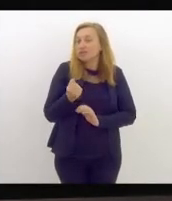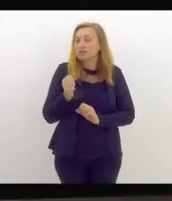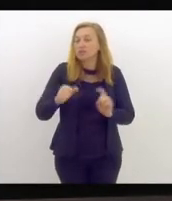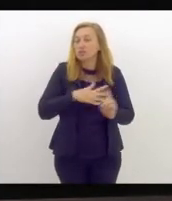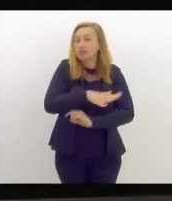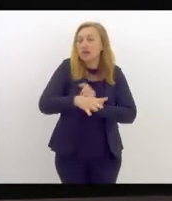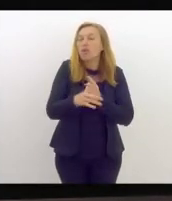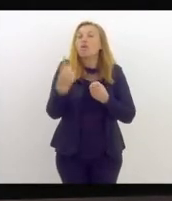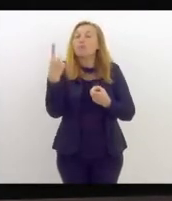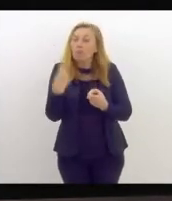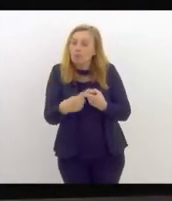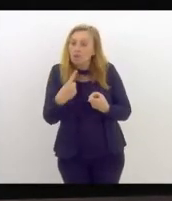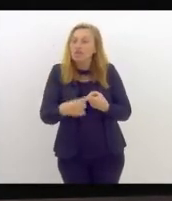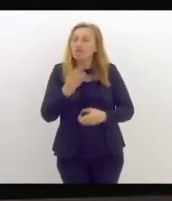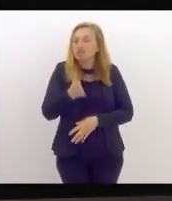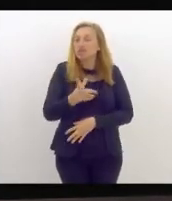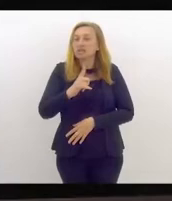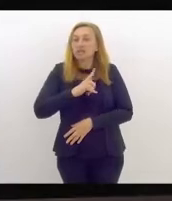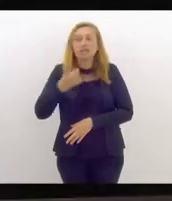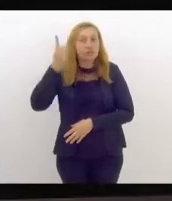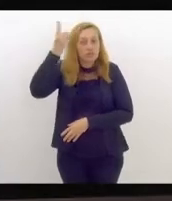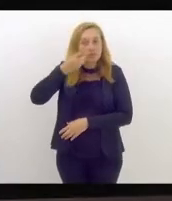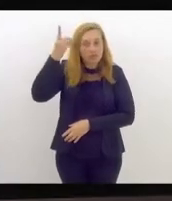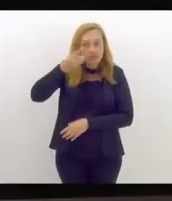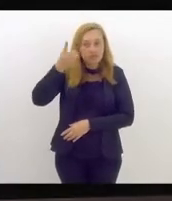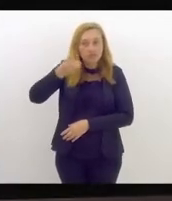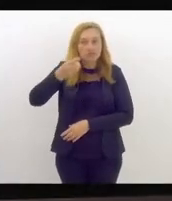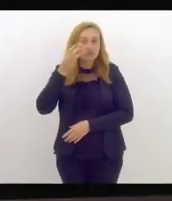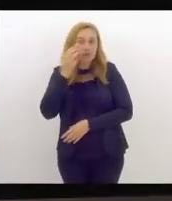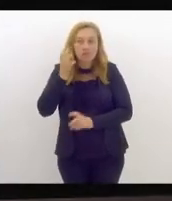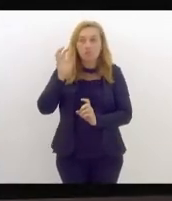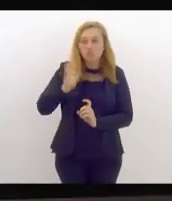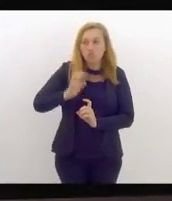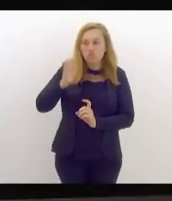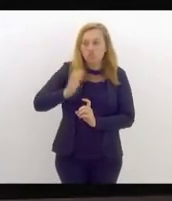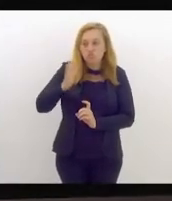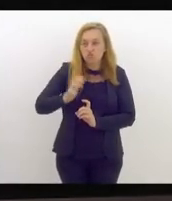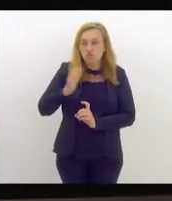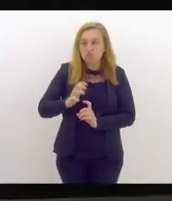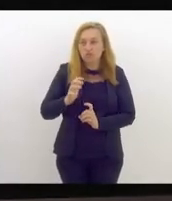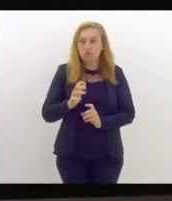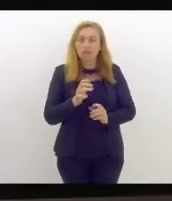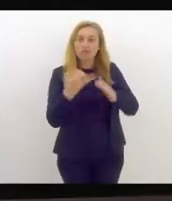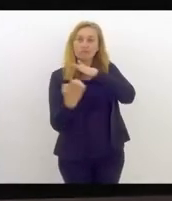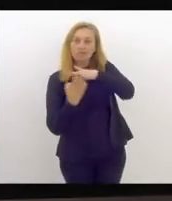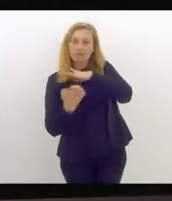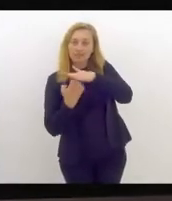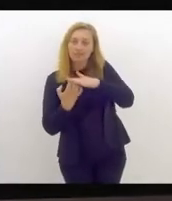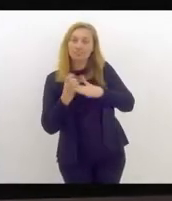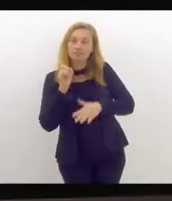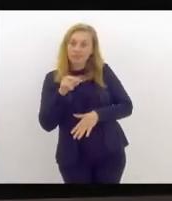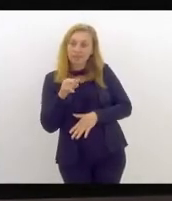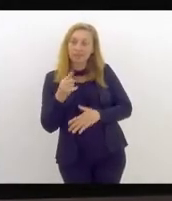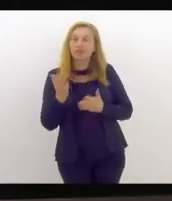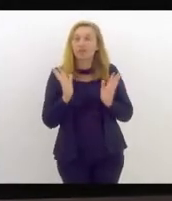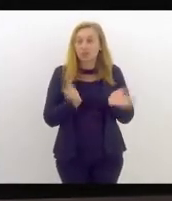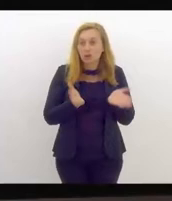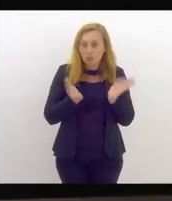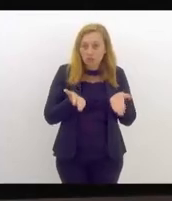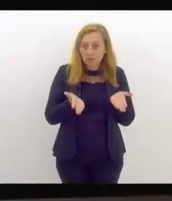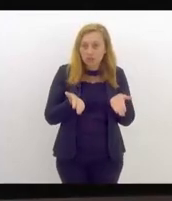porque já está existindo Deputado valdec manipulações por parte da empresa né que detém hoje